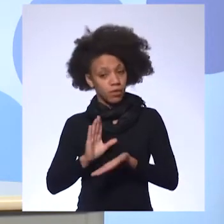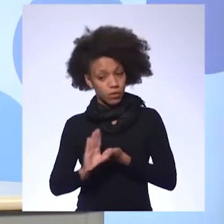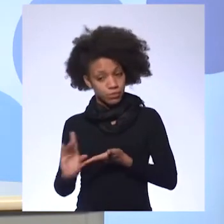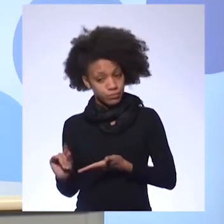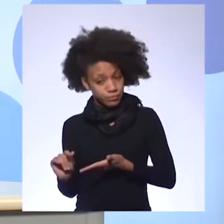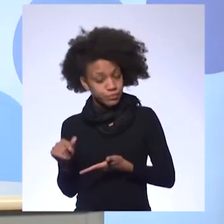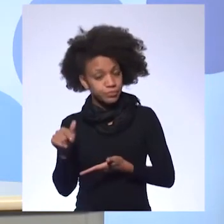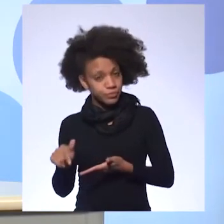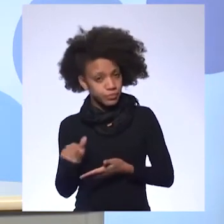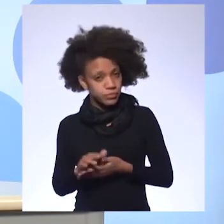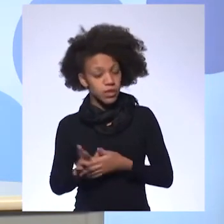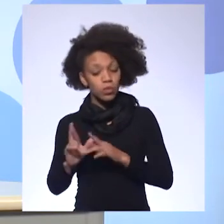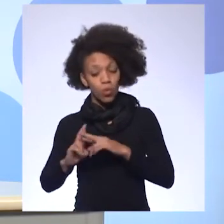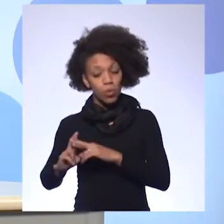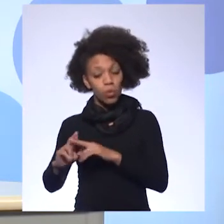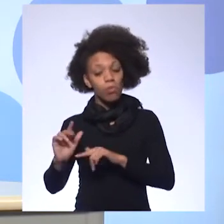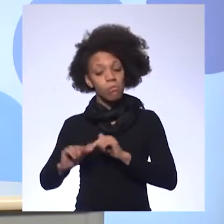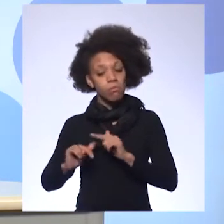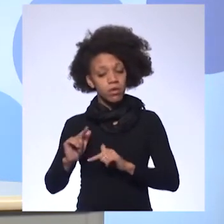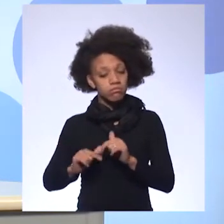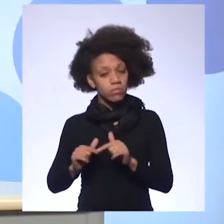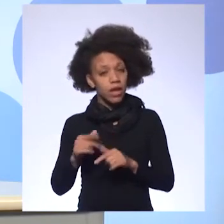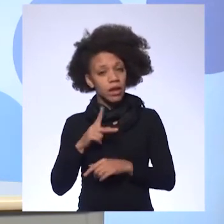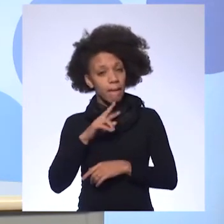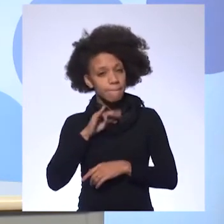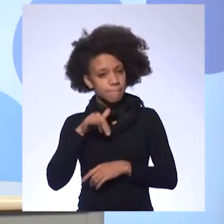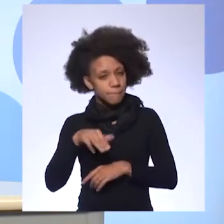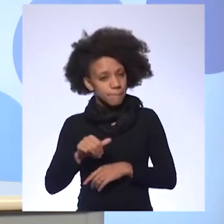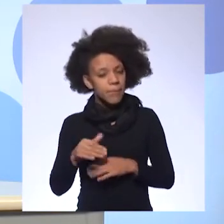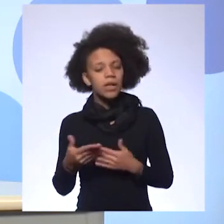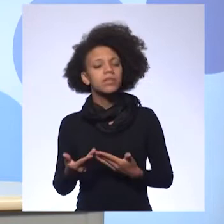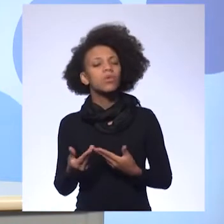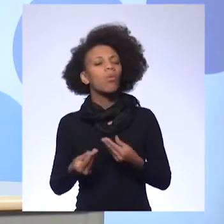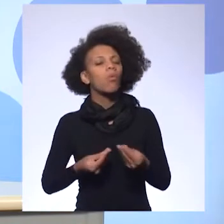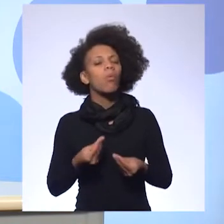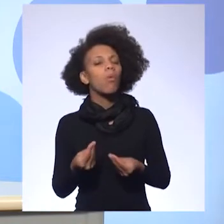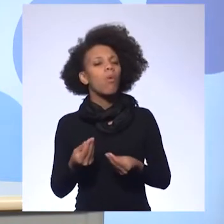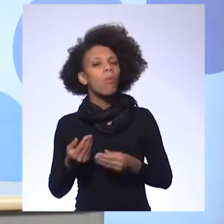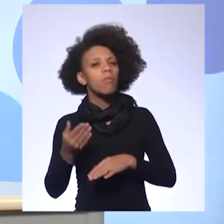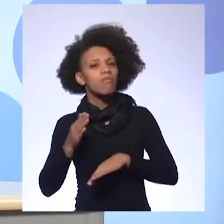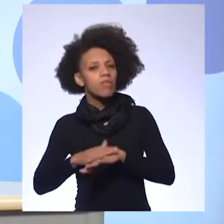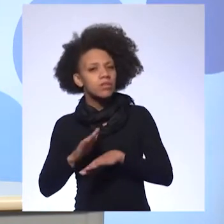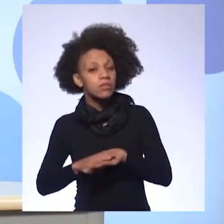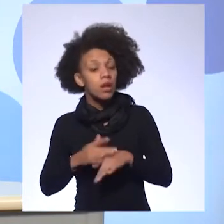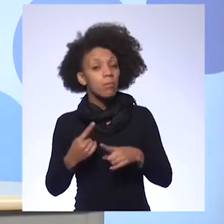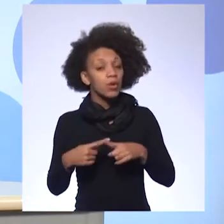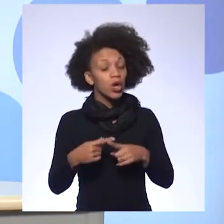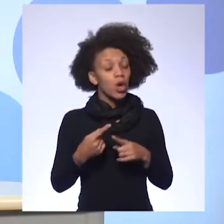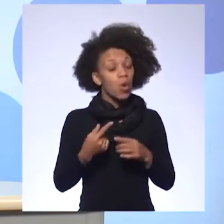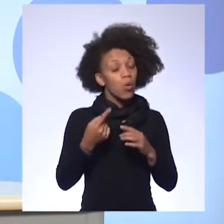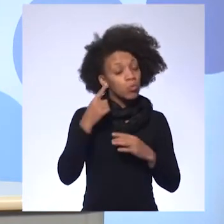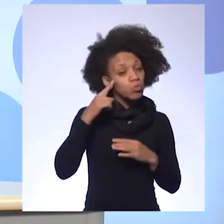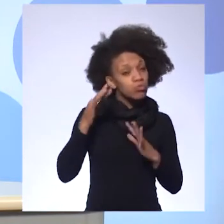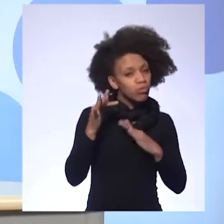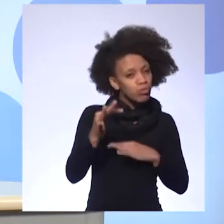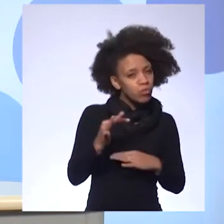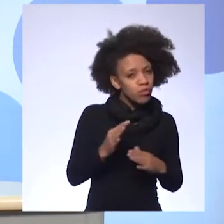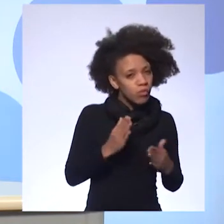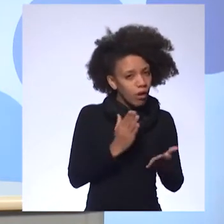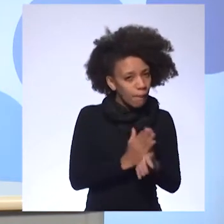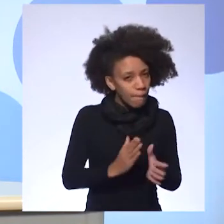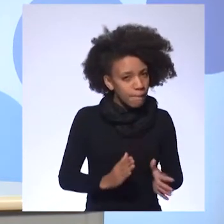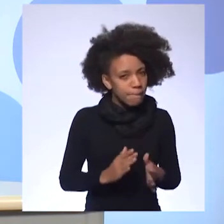ele está sendo explorado e aí ele vai acabar um dia. Então, como podemos, né, pensar em soluções, em formas,